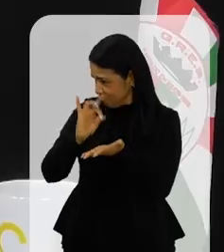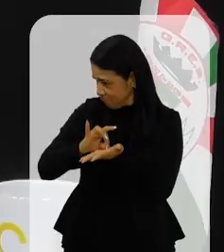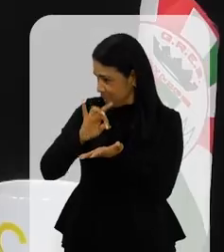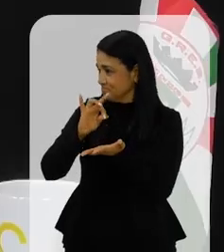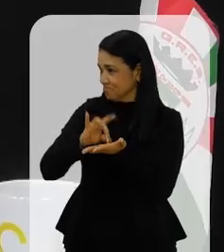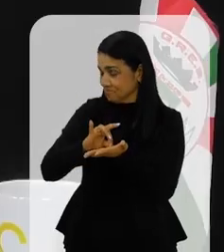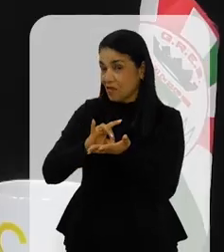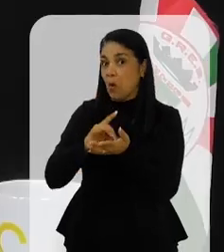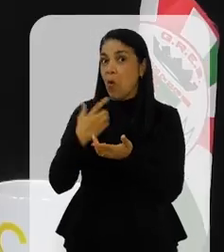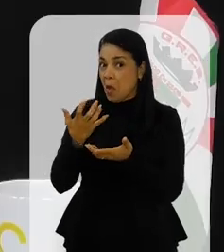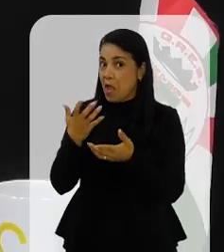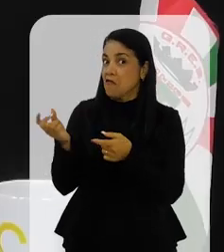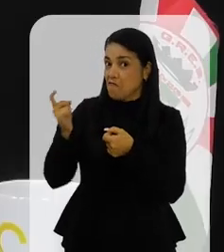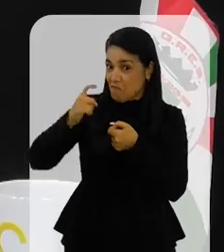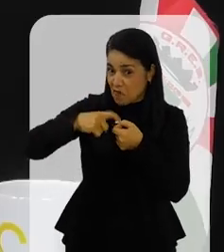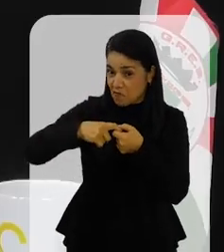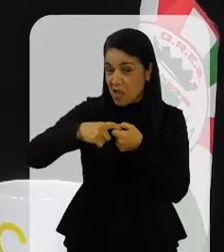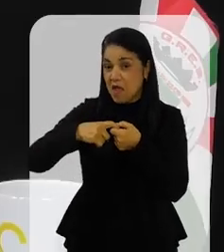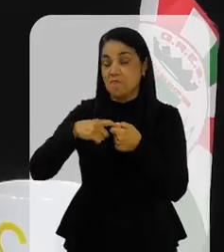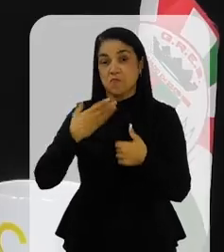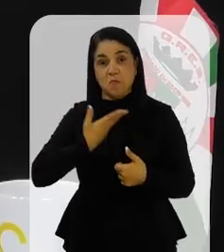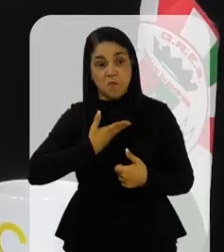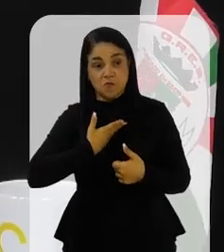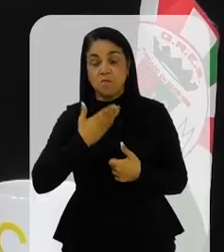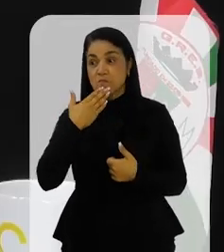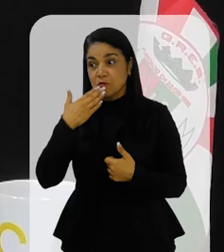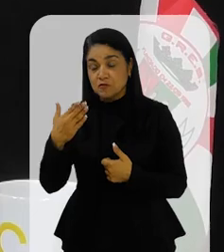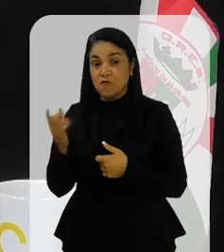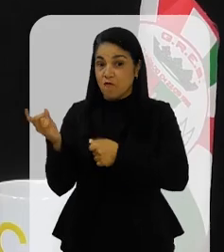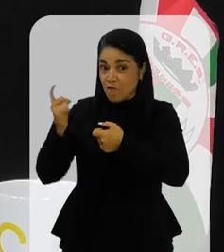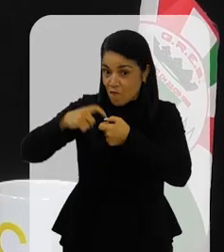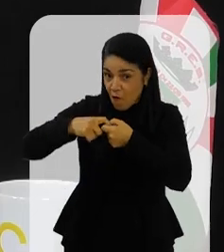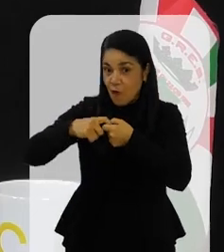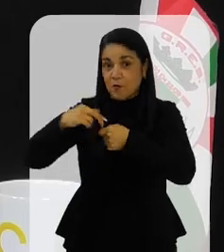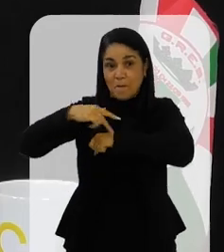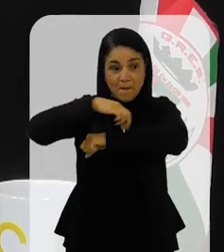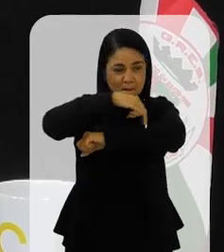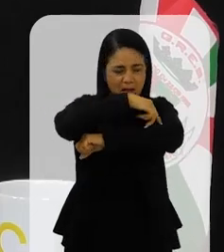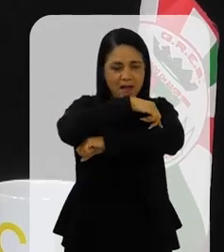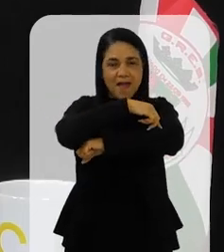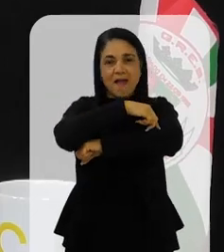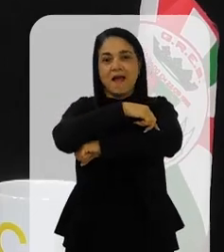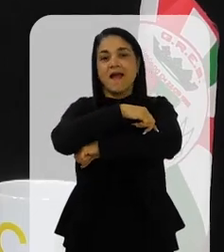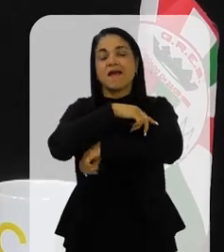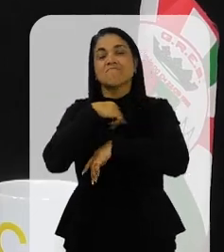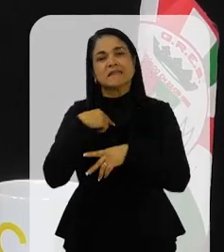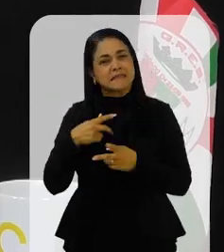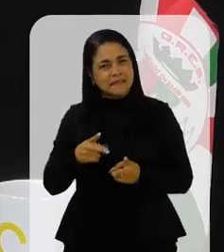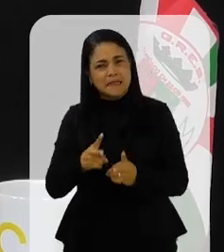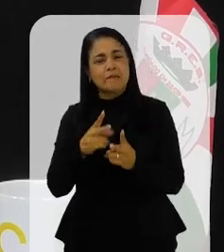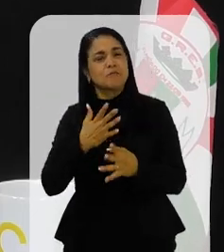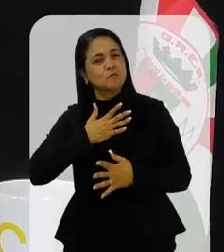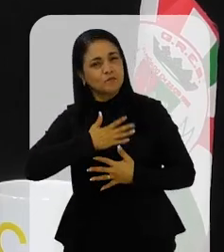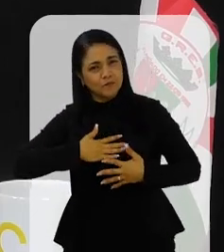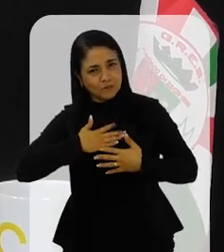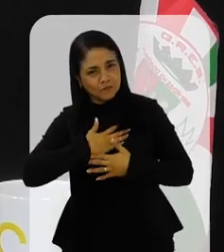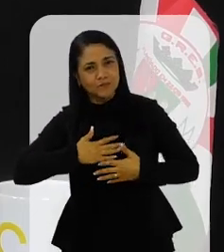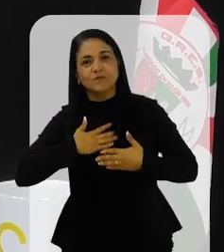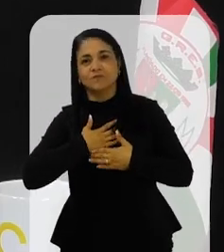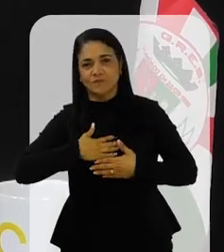Estou querendo até voltar de novo, porque um colega falou, Bia, eu tenho que voltar. Eu falei, já estou cascudo, né? Mas eu sempre gostei,